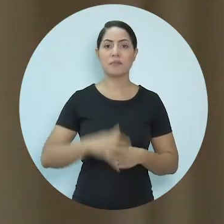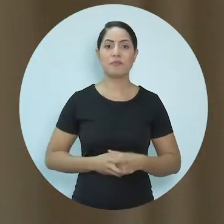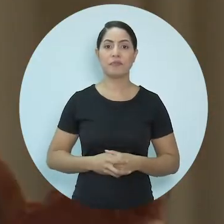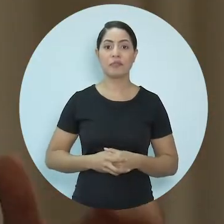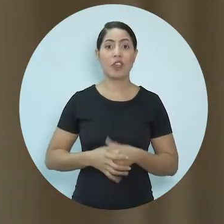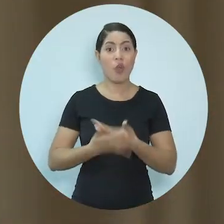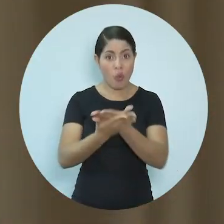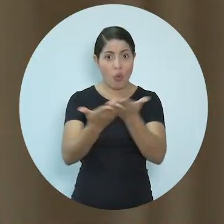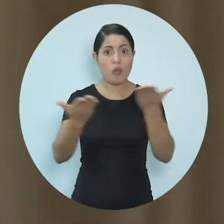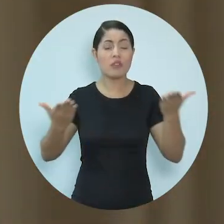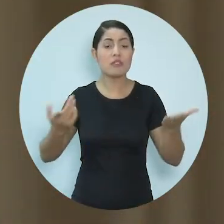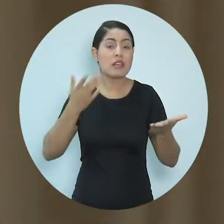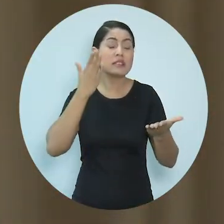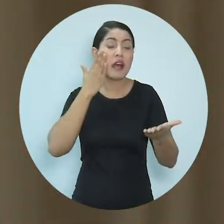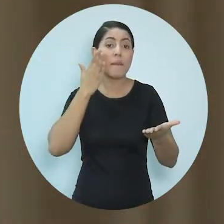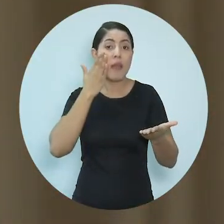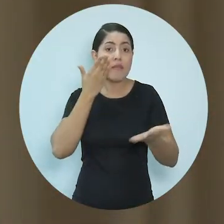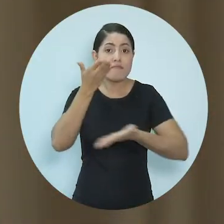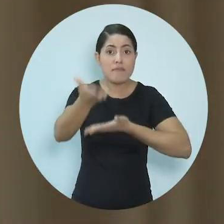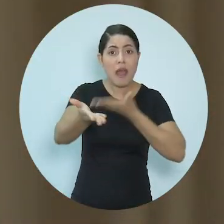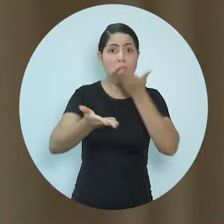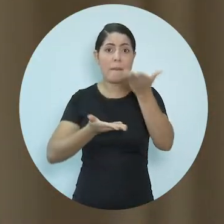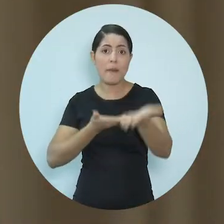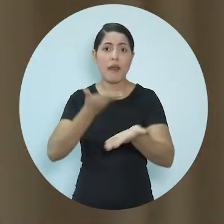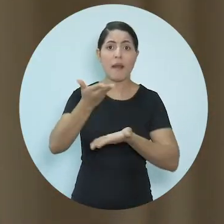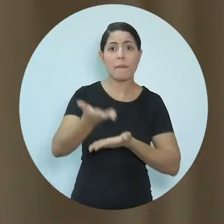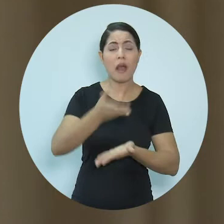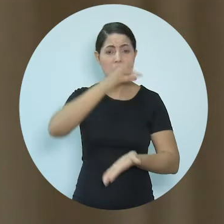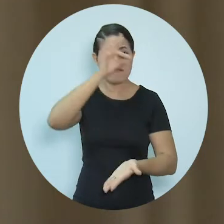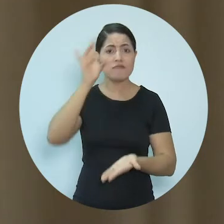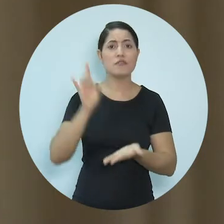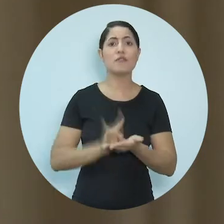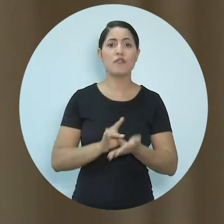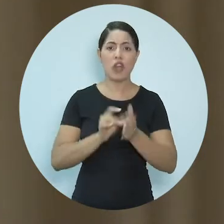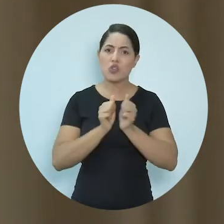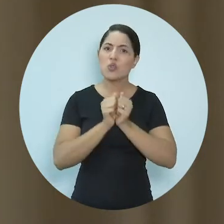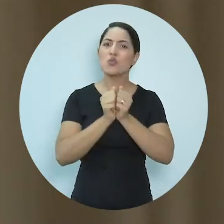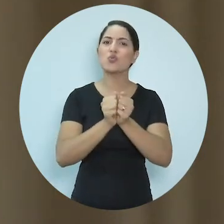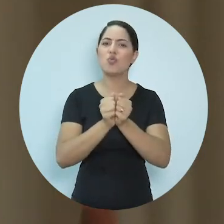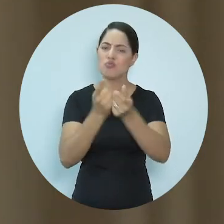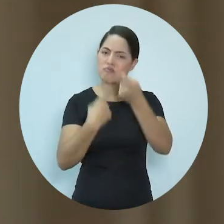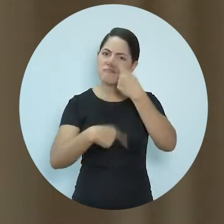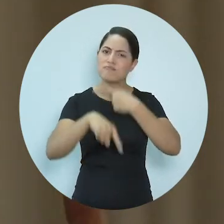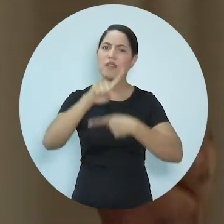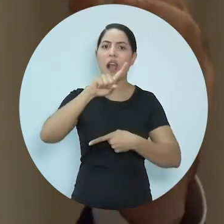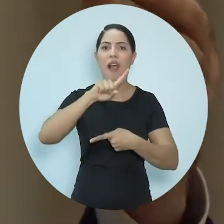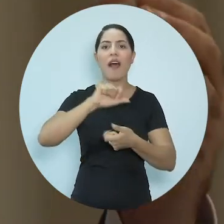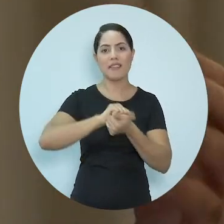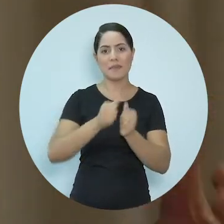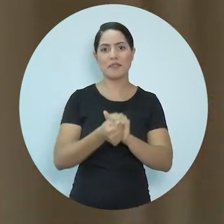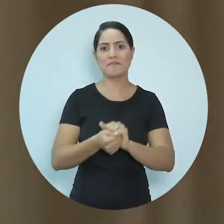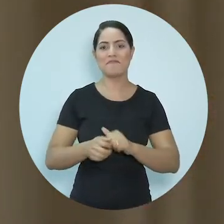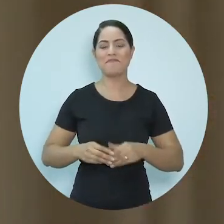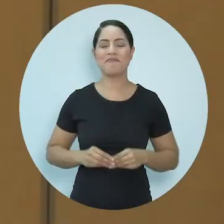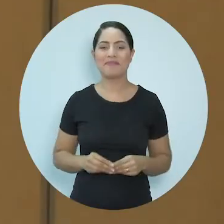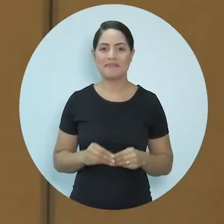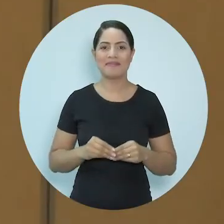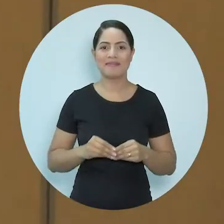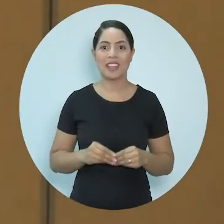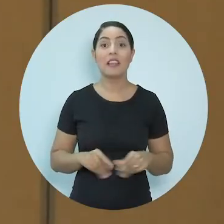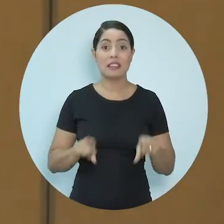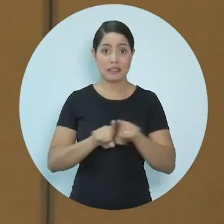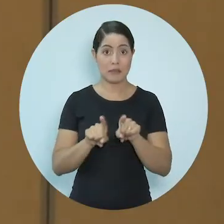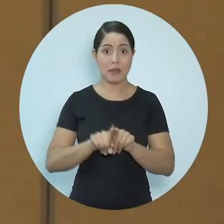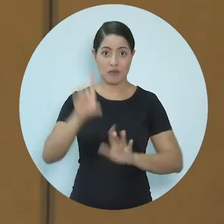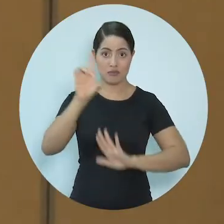ideia é ouvir vocês e, a partir disso, a gente possa construir as políticas que nós vamos implementar.